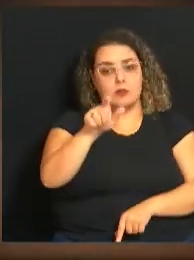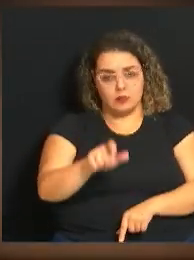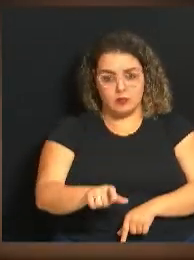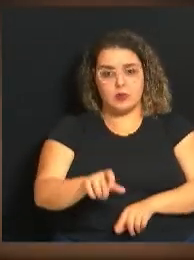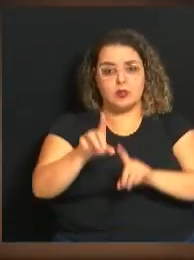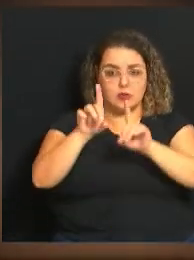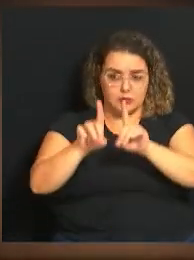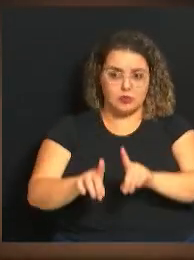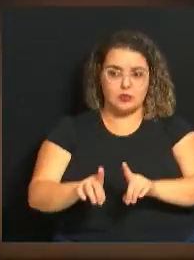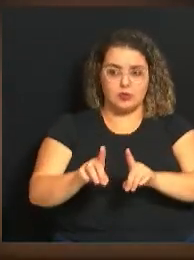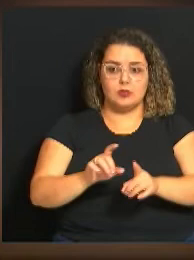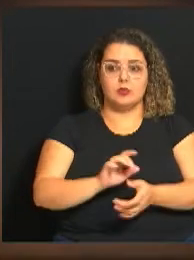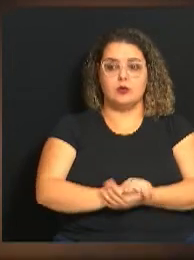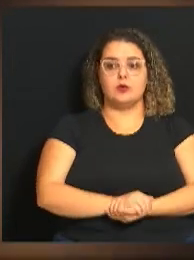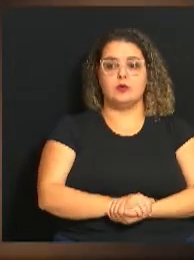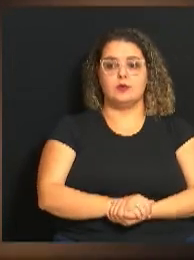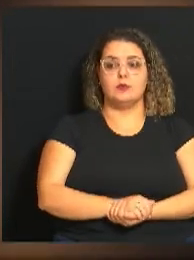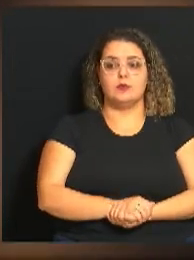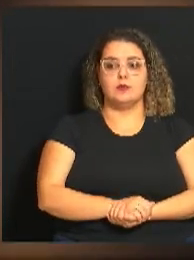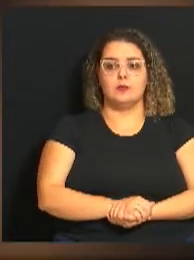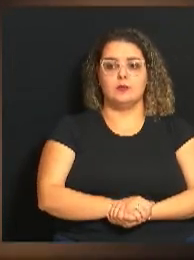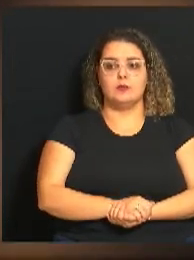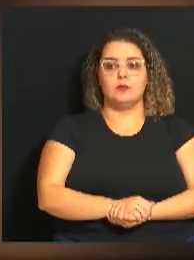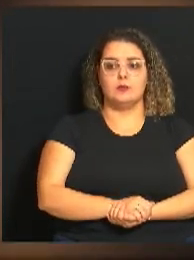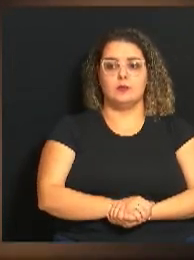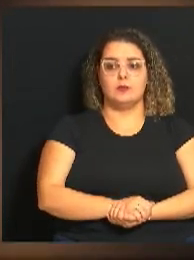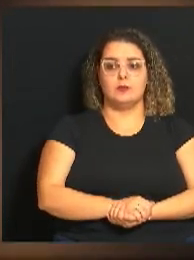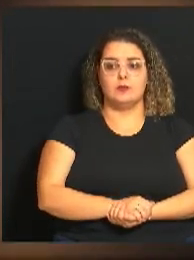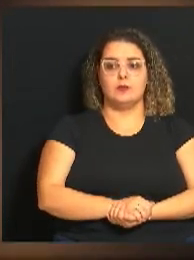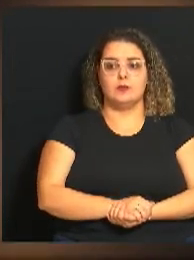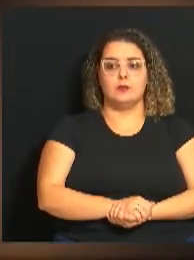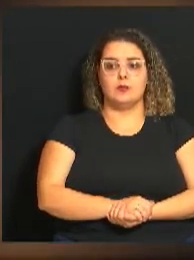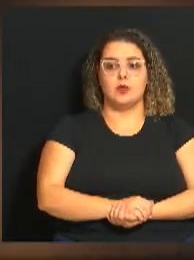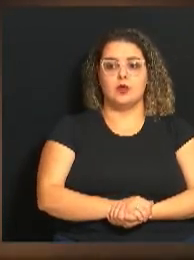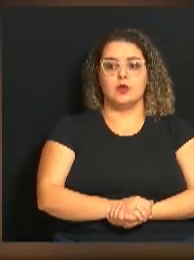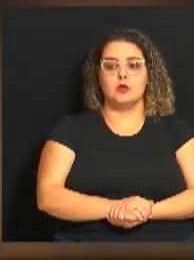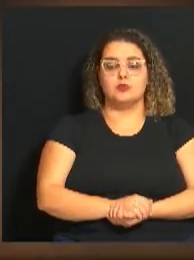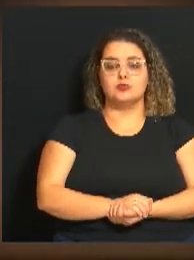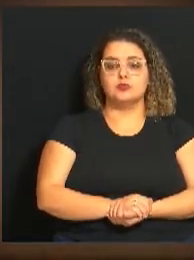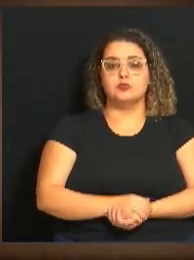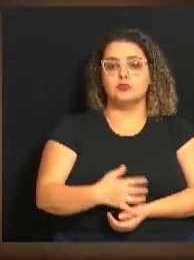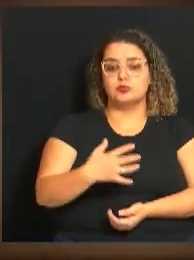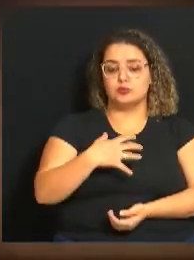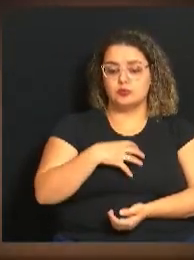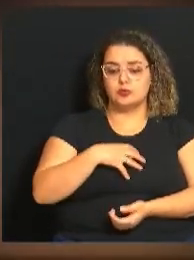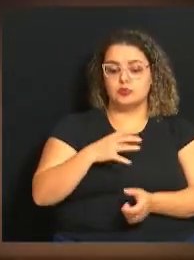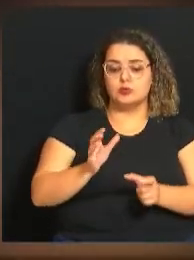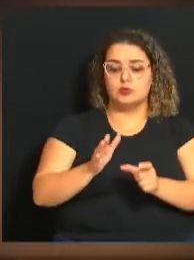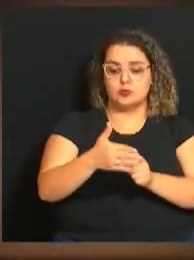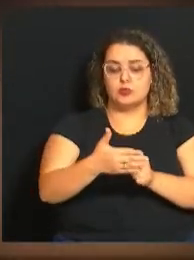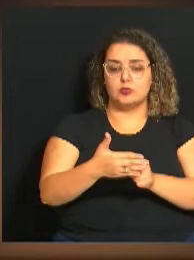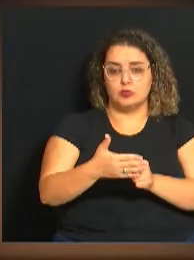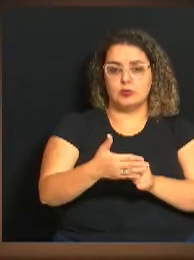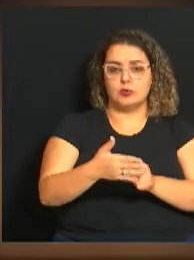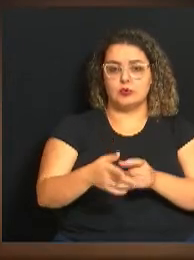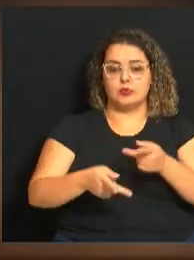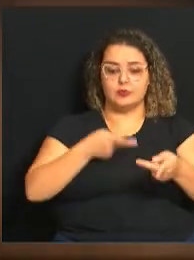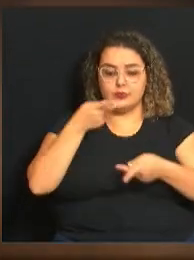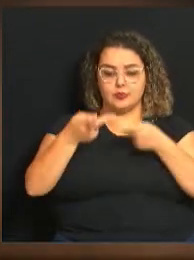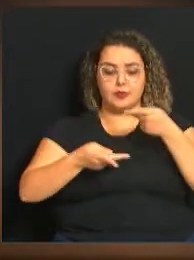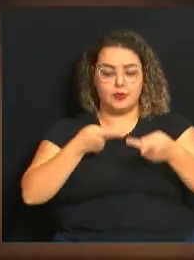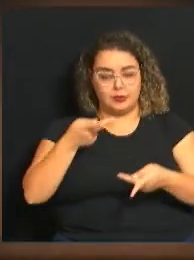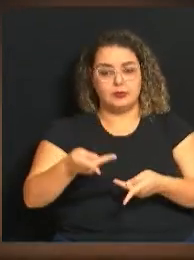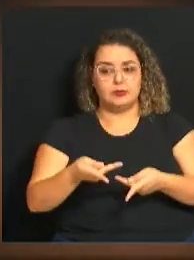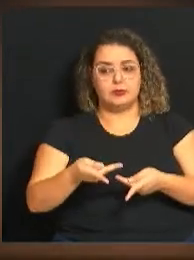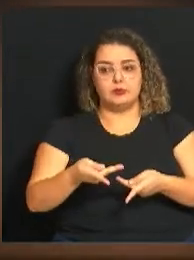deficiência. E um dos termos bastante importantes dessa lei, no meu ponto de vista,